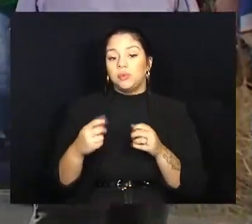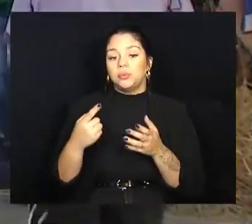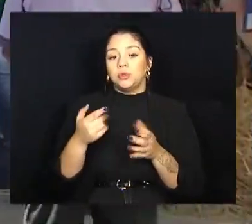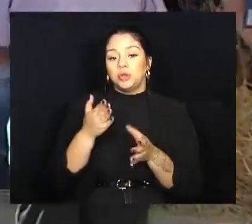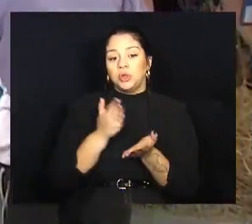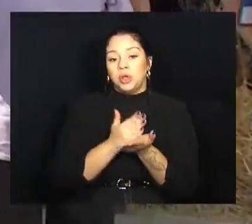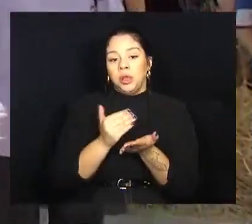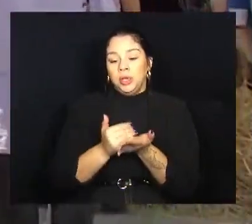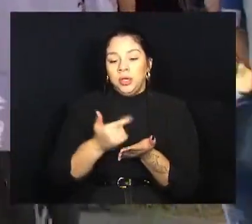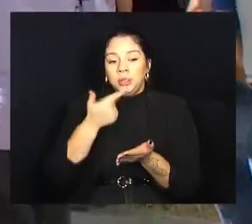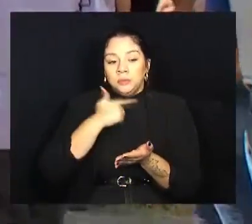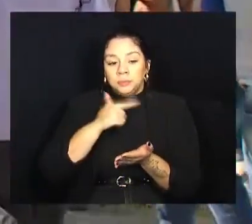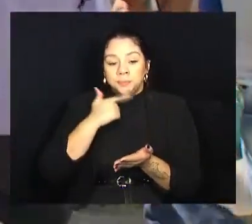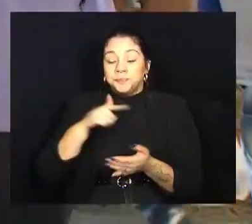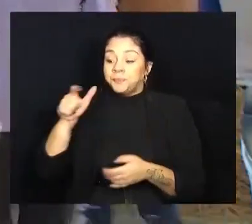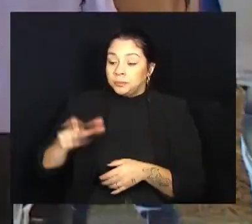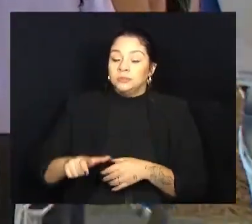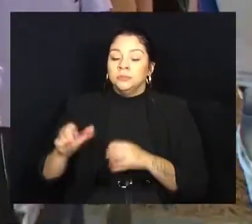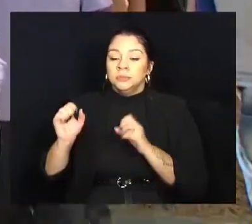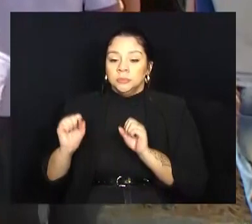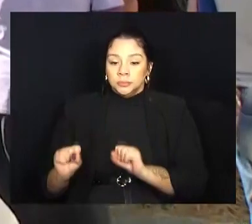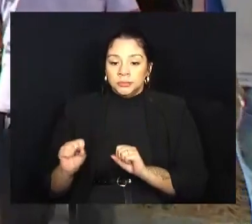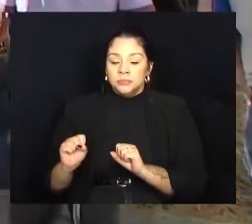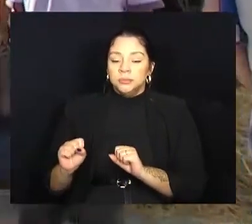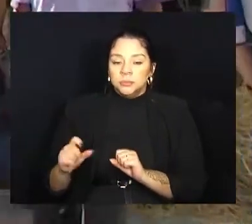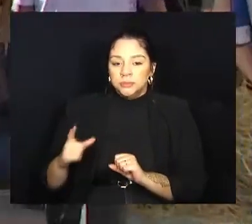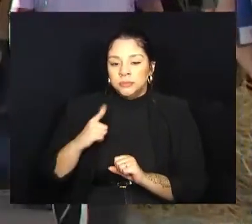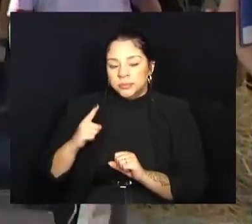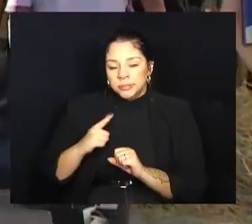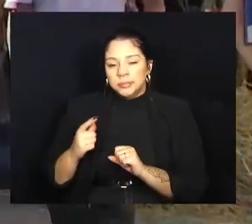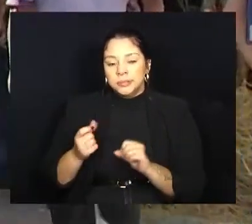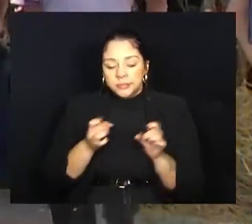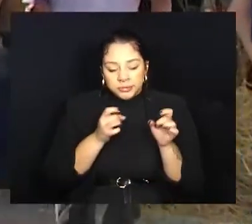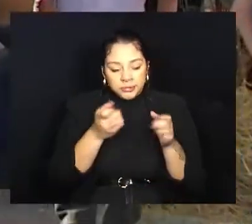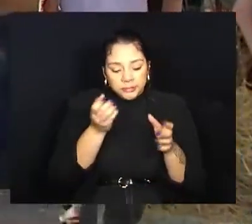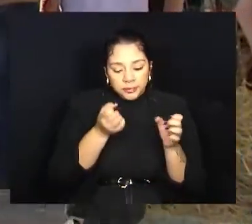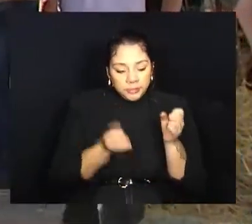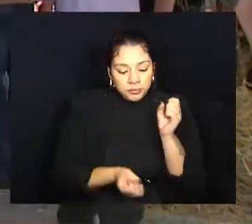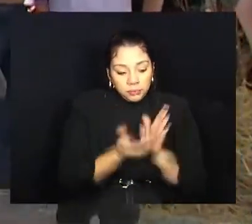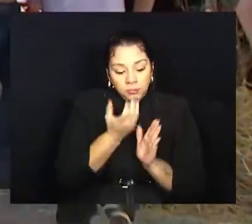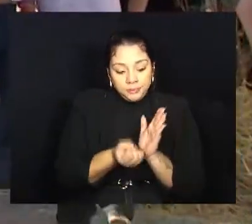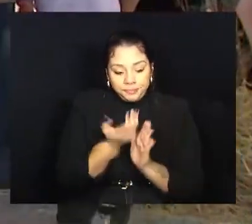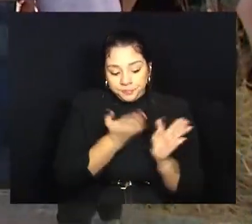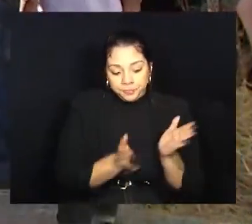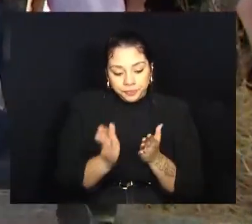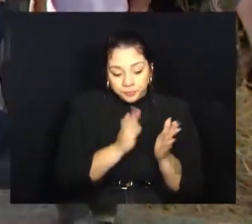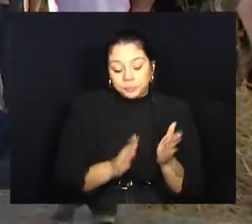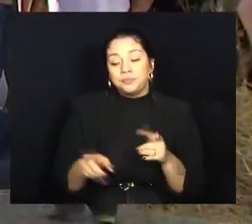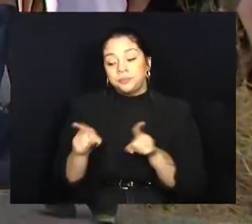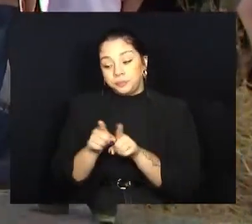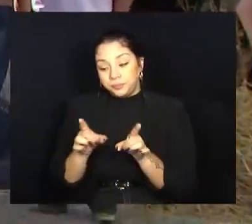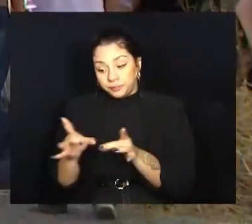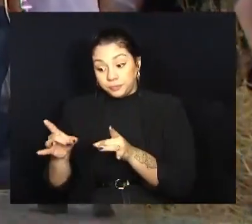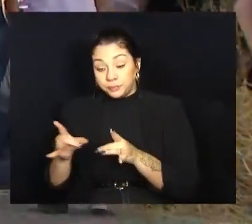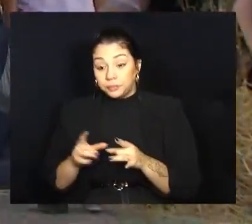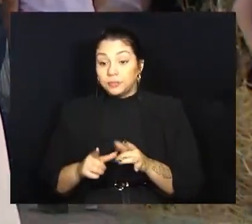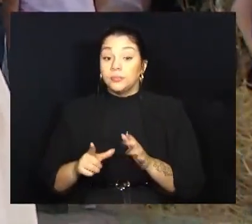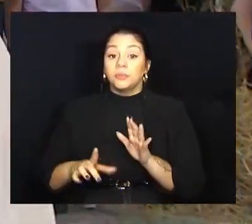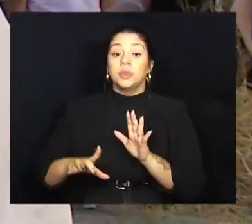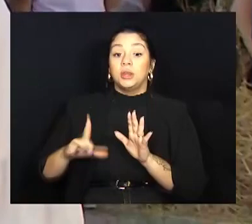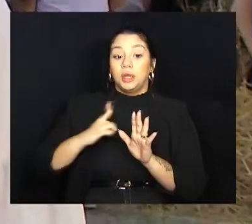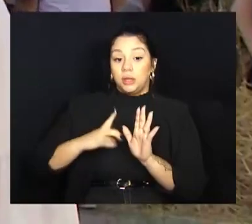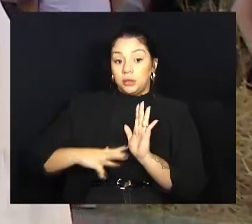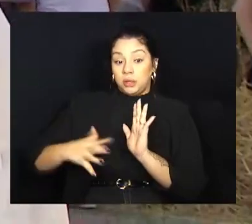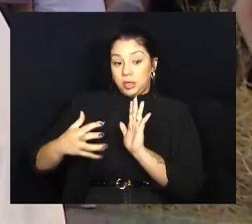pessoa possa passar a produzir e revender o seu produto de forma legal, né, tendo aí esse